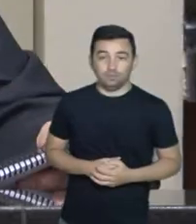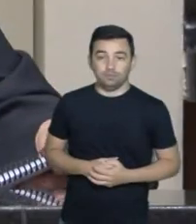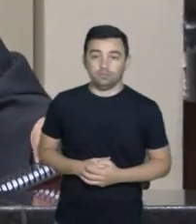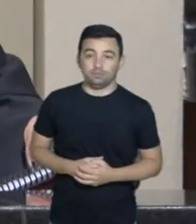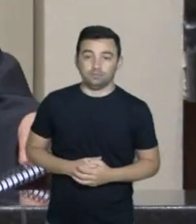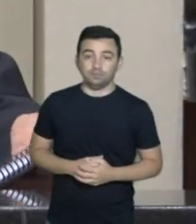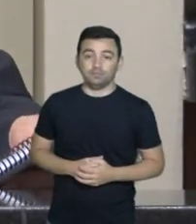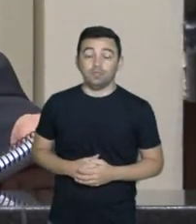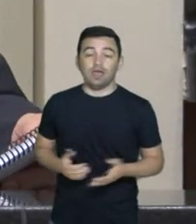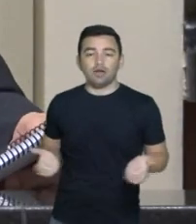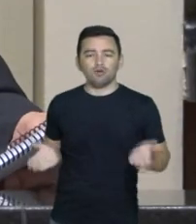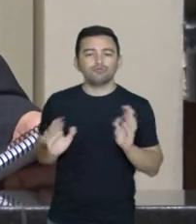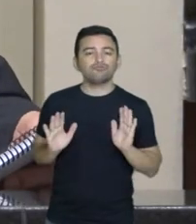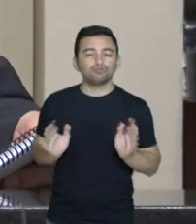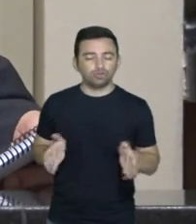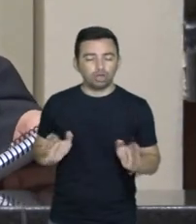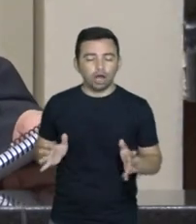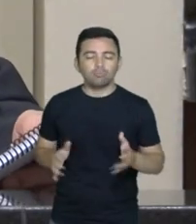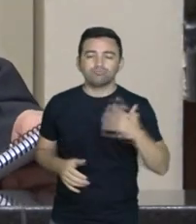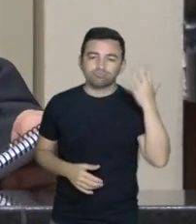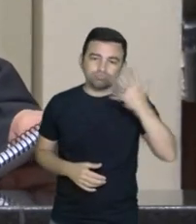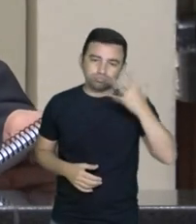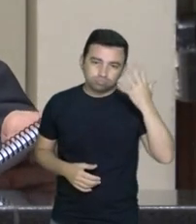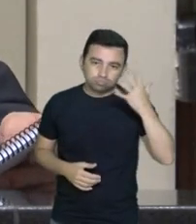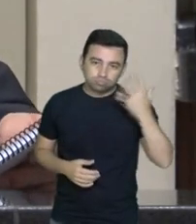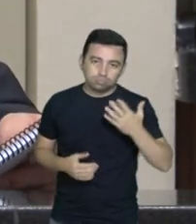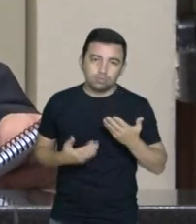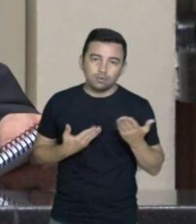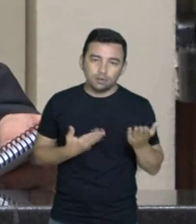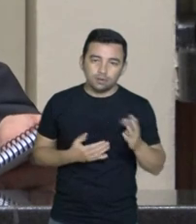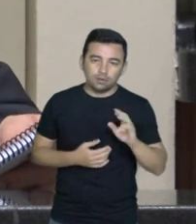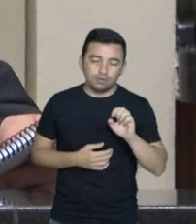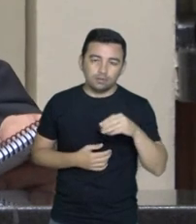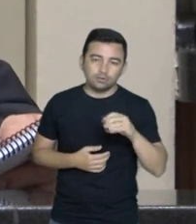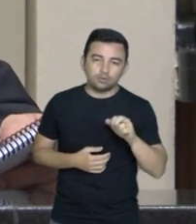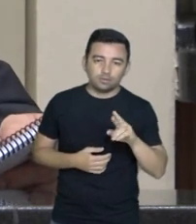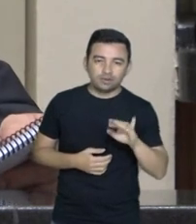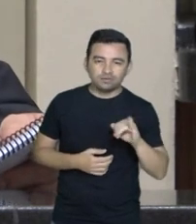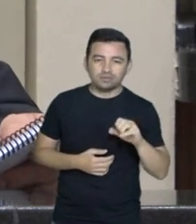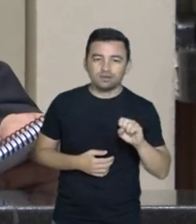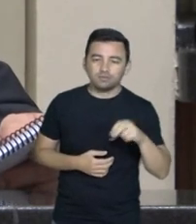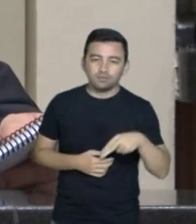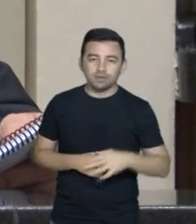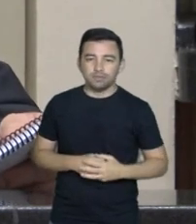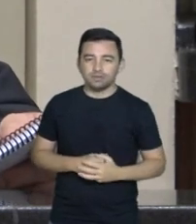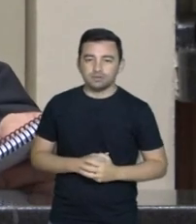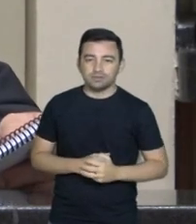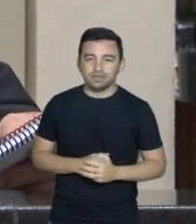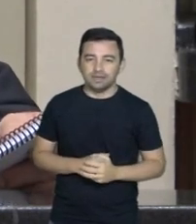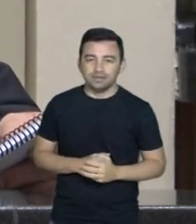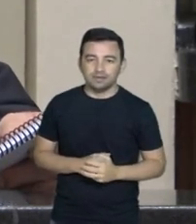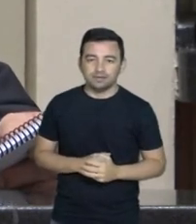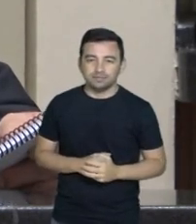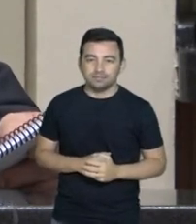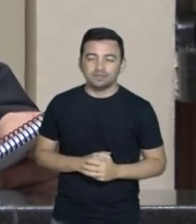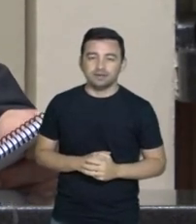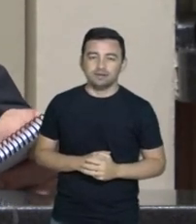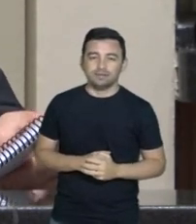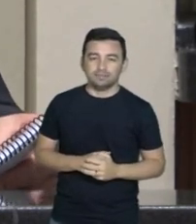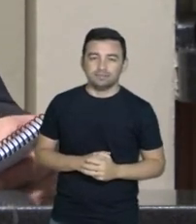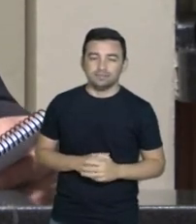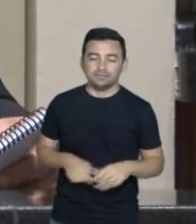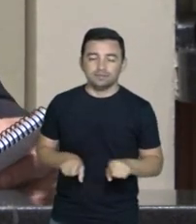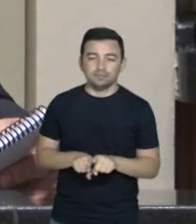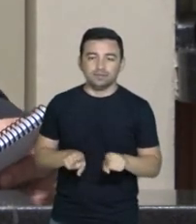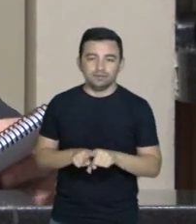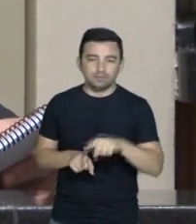feita a manifestação Deputado Emerson stain na sequência ainda em Breves